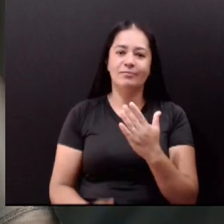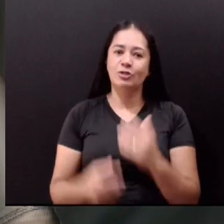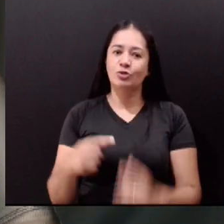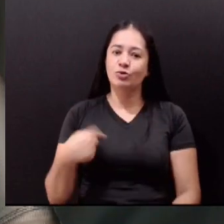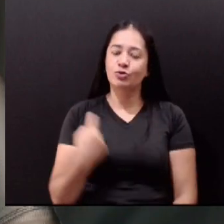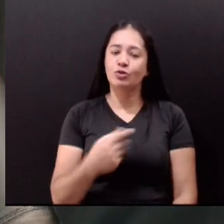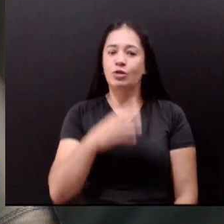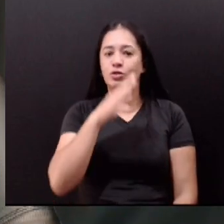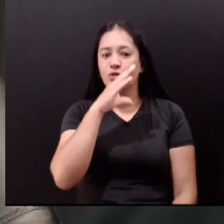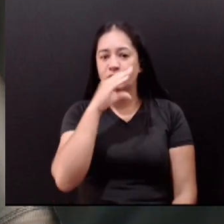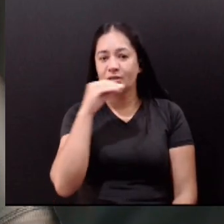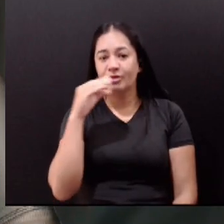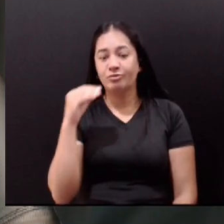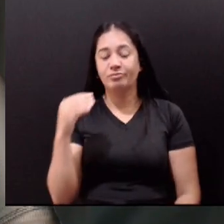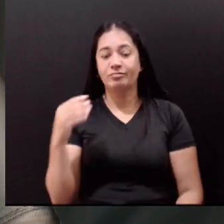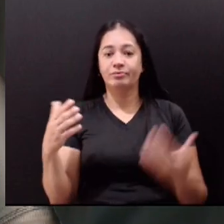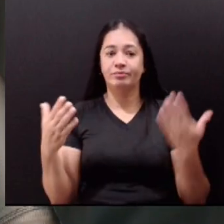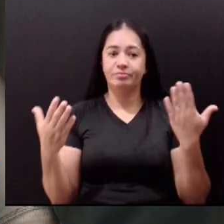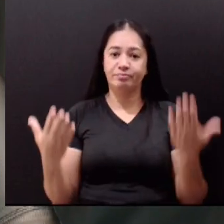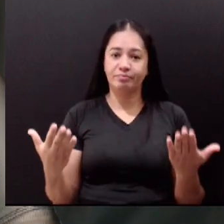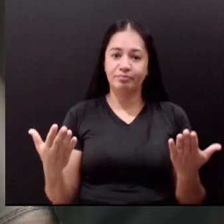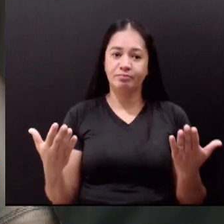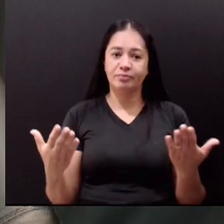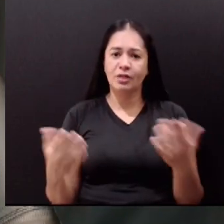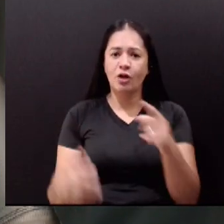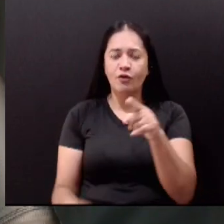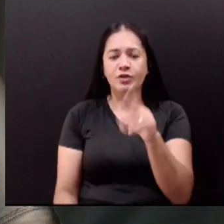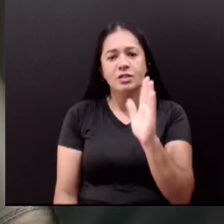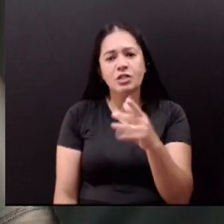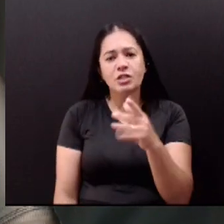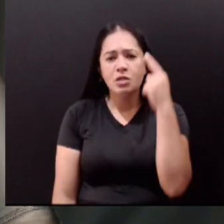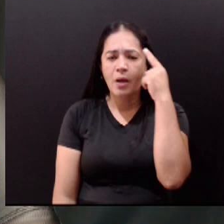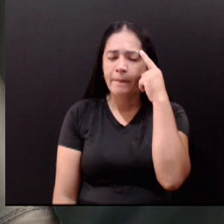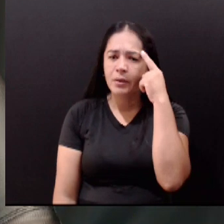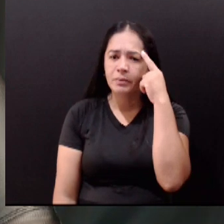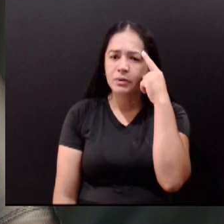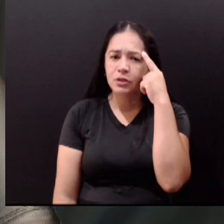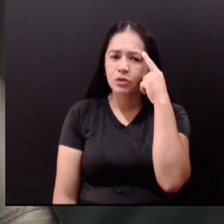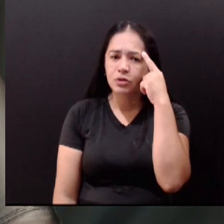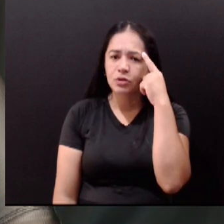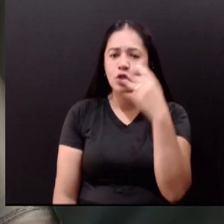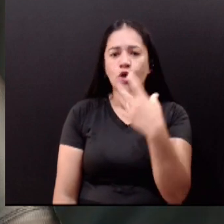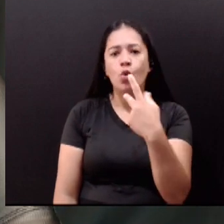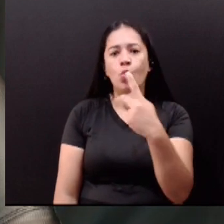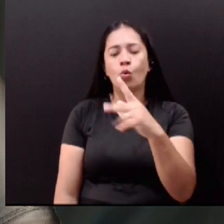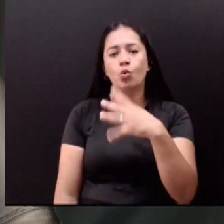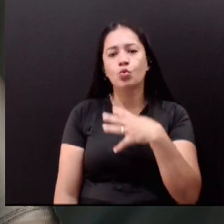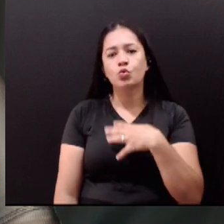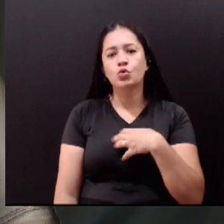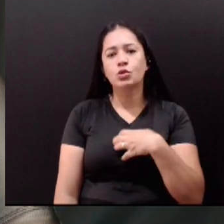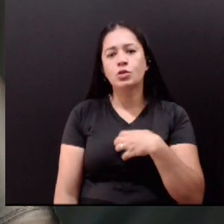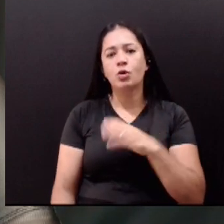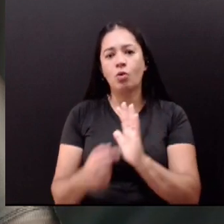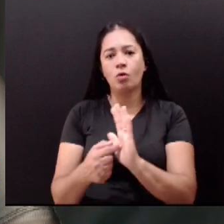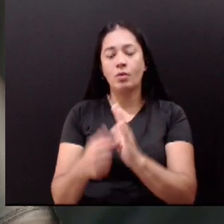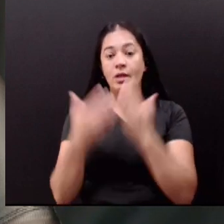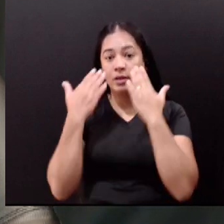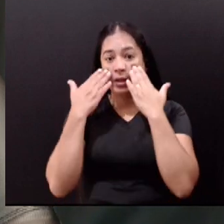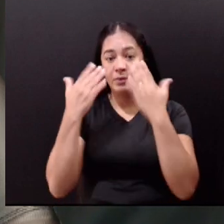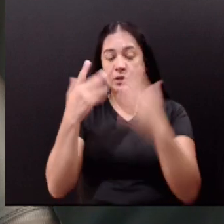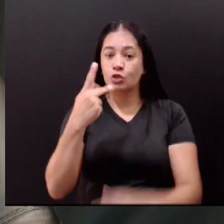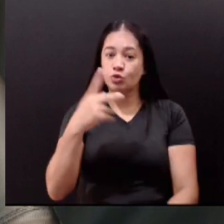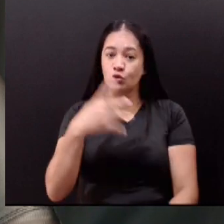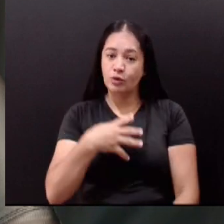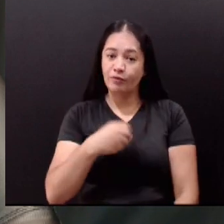Então, você já parou para pensar como é, o seu comportamento diante do seu adolescente, da sua criança aí na